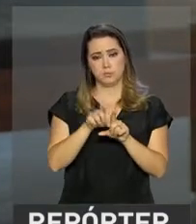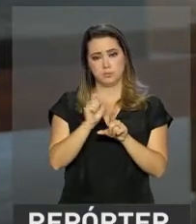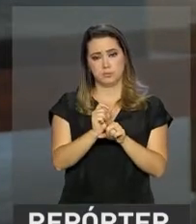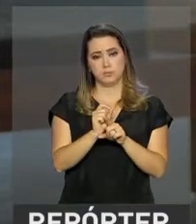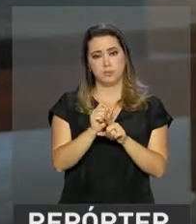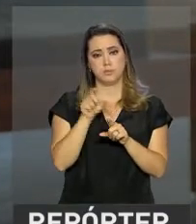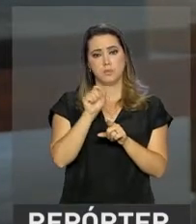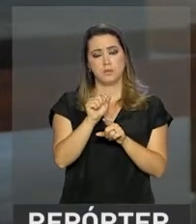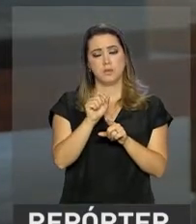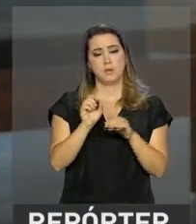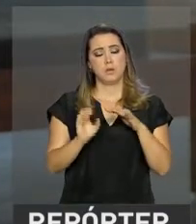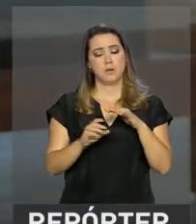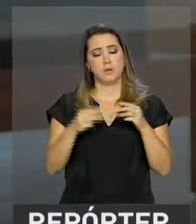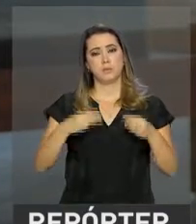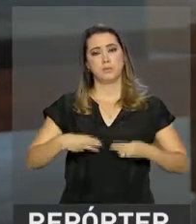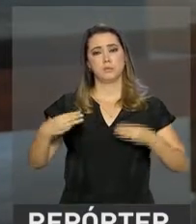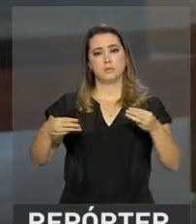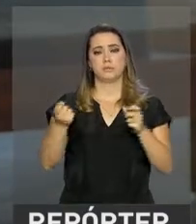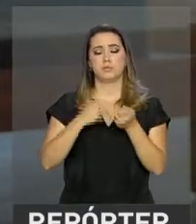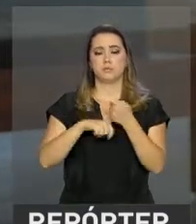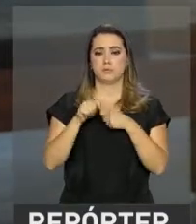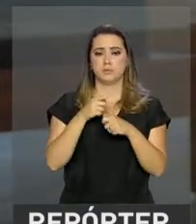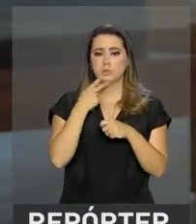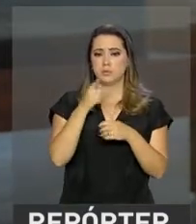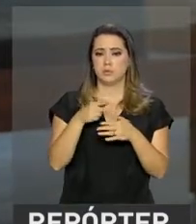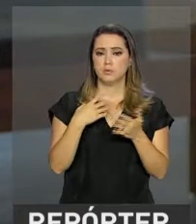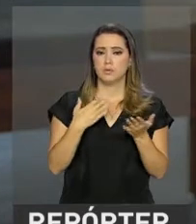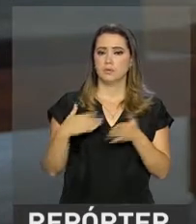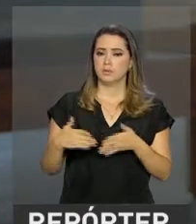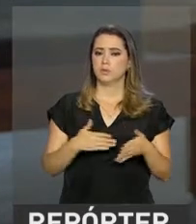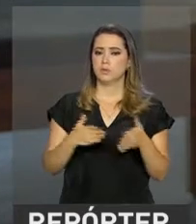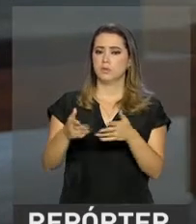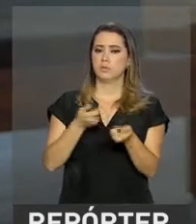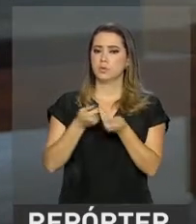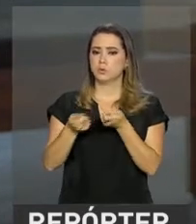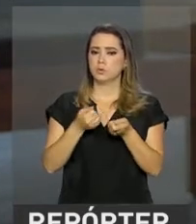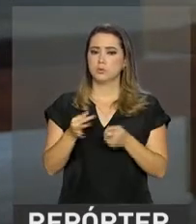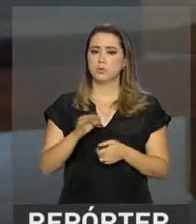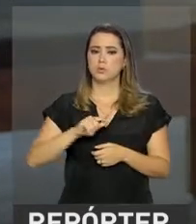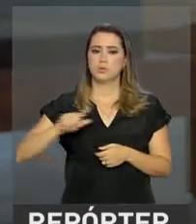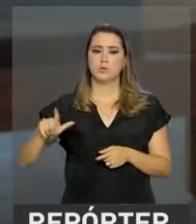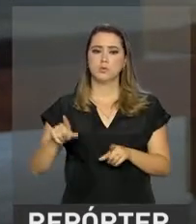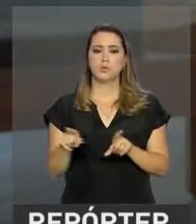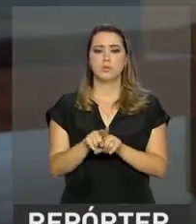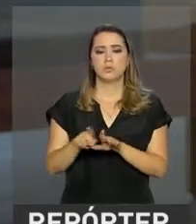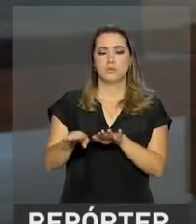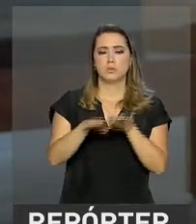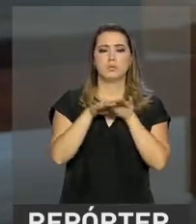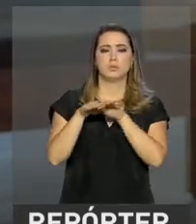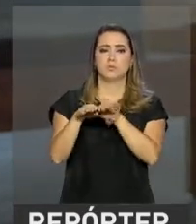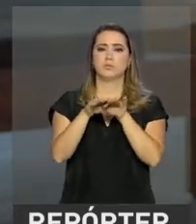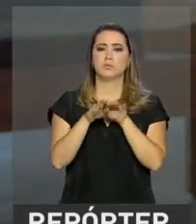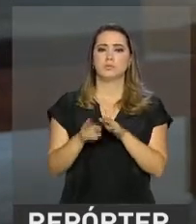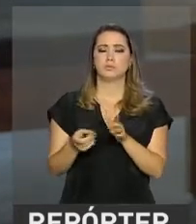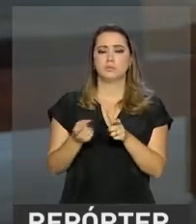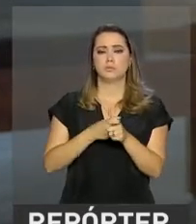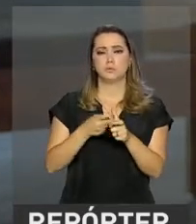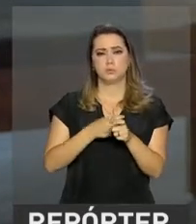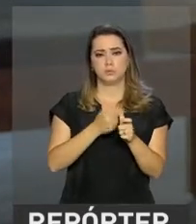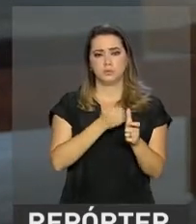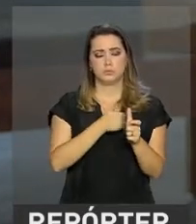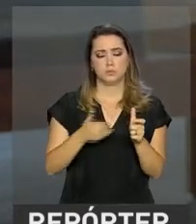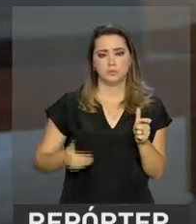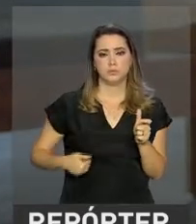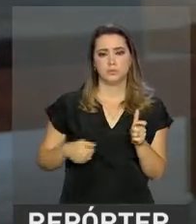o Ministério da Fazenda disse que vai seguir este caminho de ajuste fiscal e de estabilização da dívida